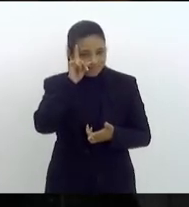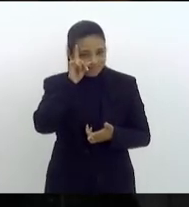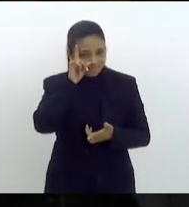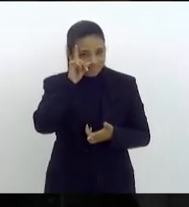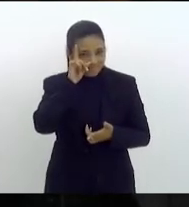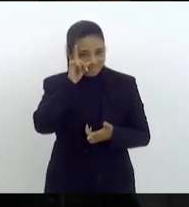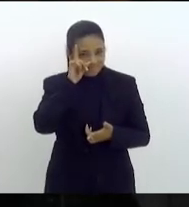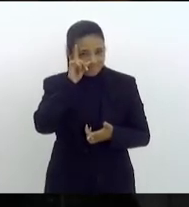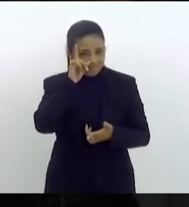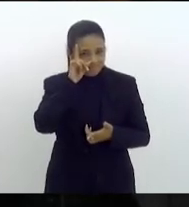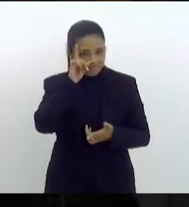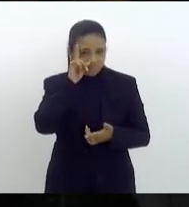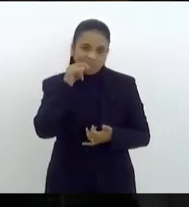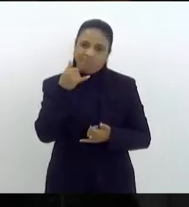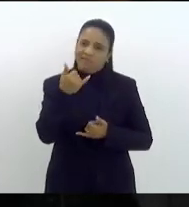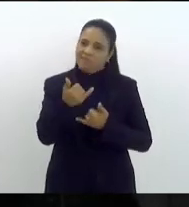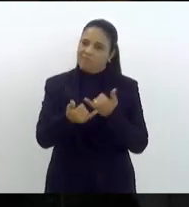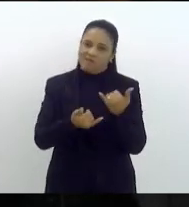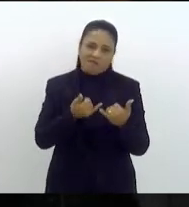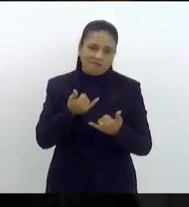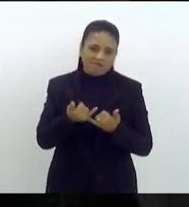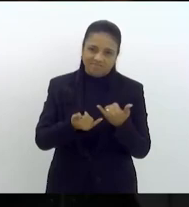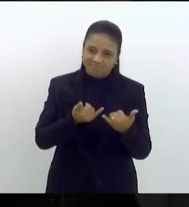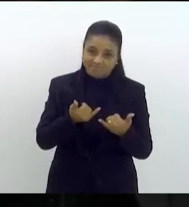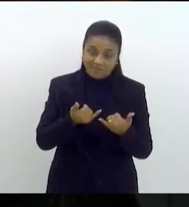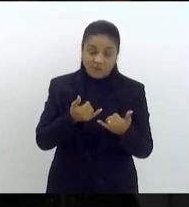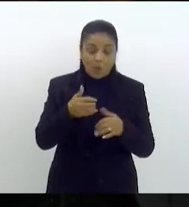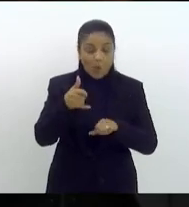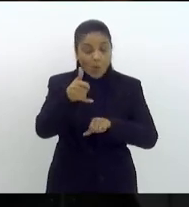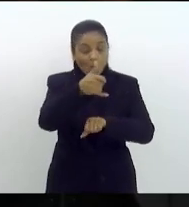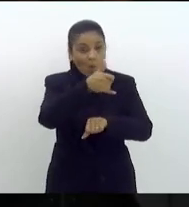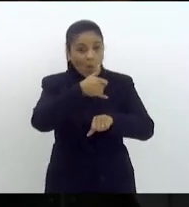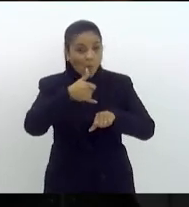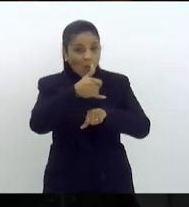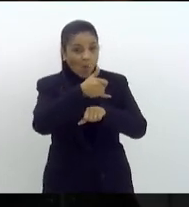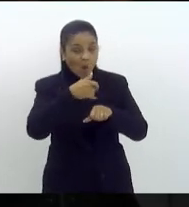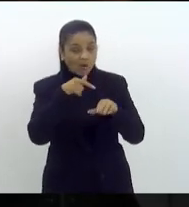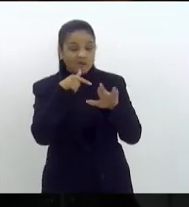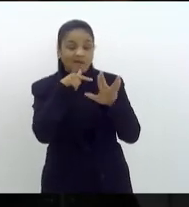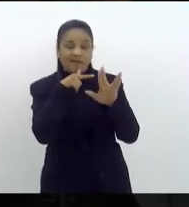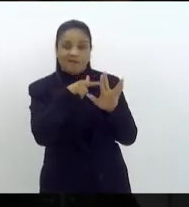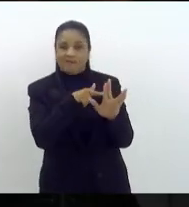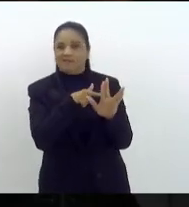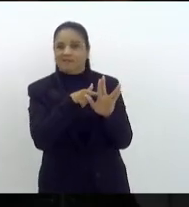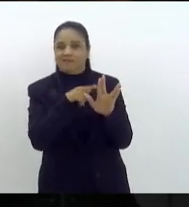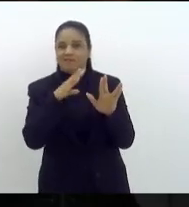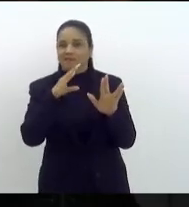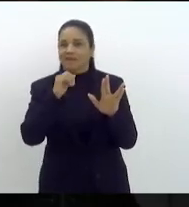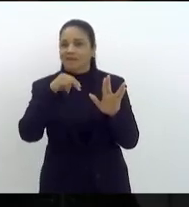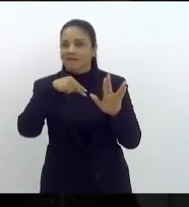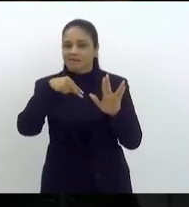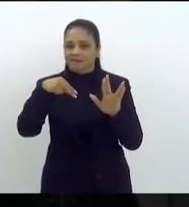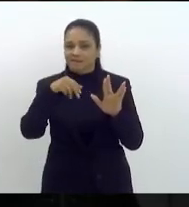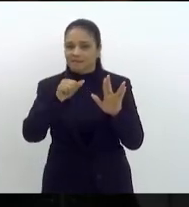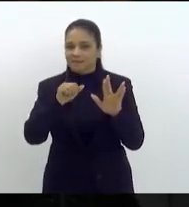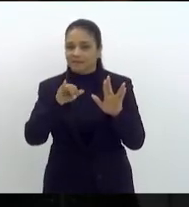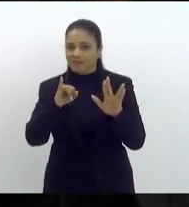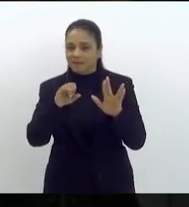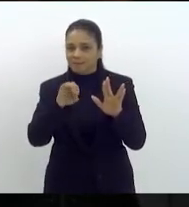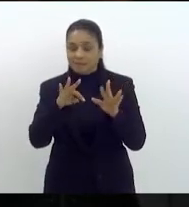coisas para se brincar e o óleo de cannabis comprovadamente tem efeito